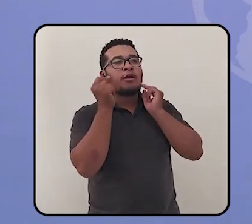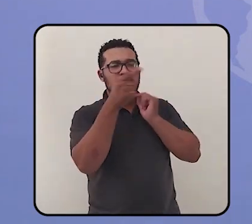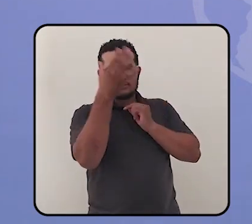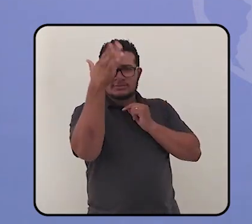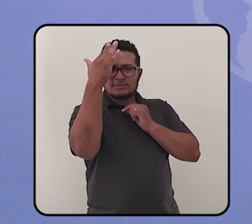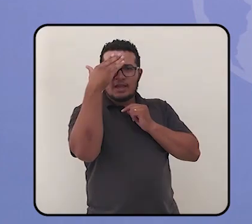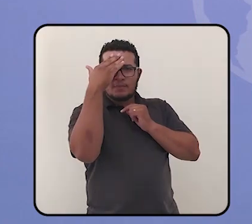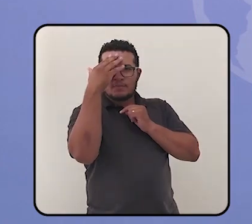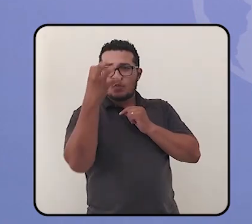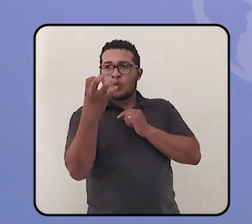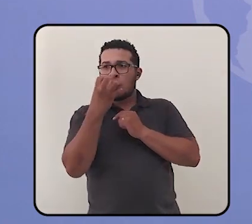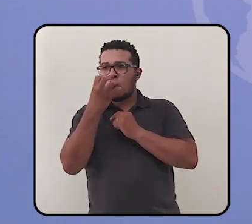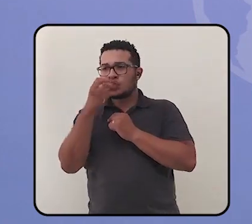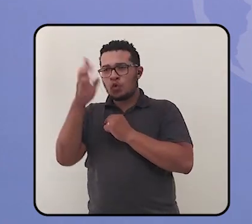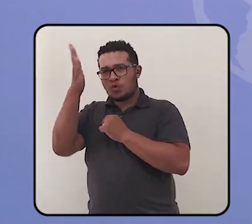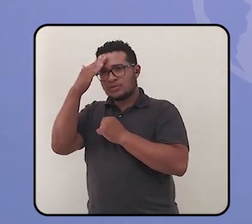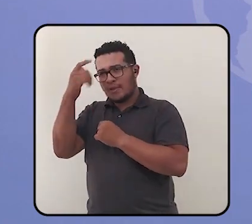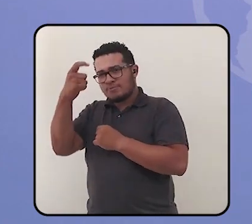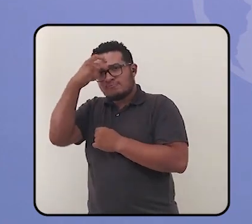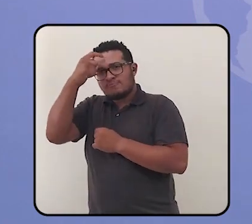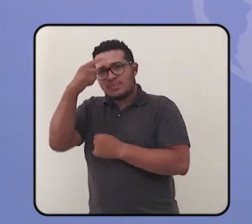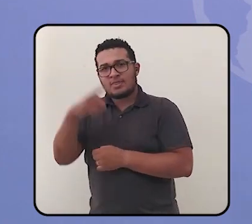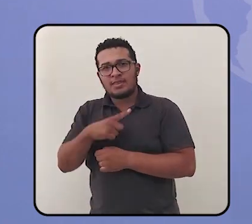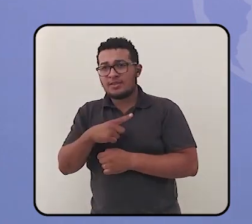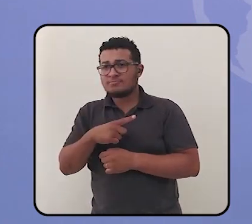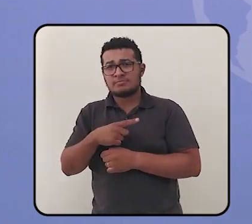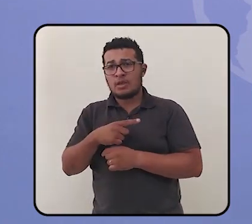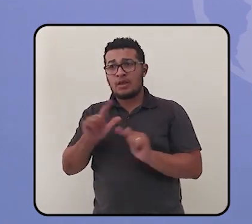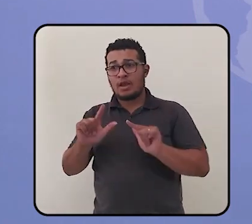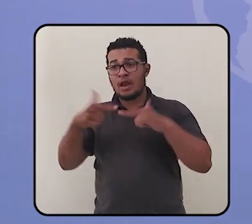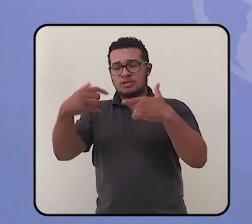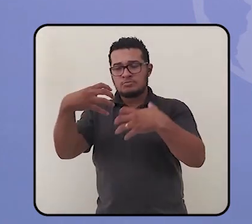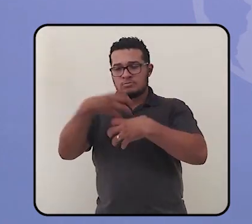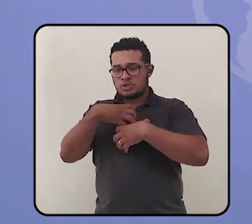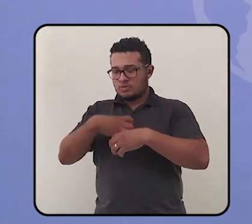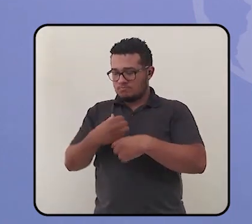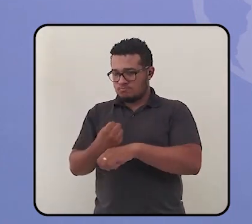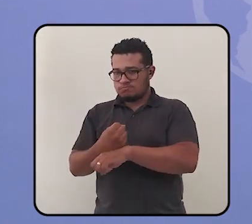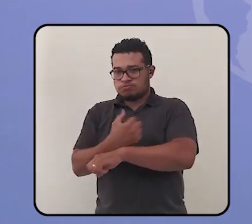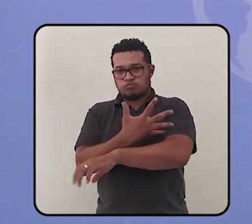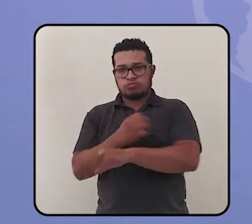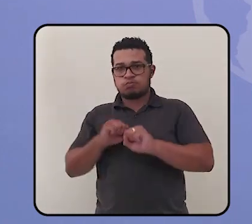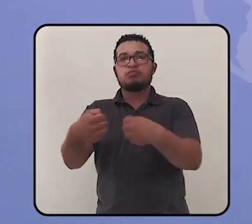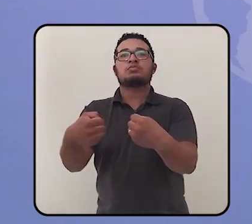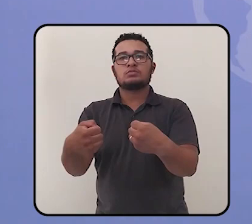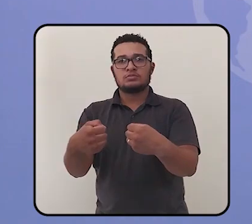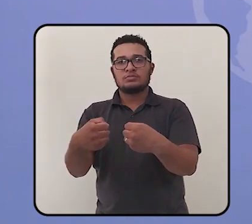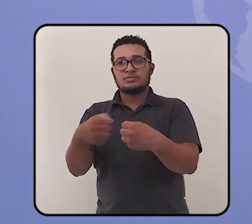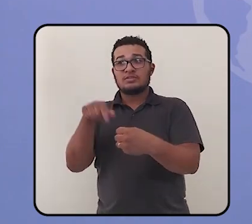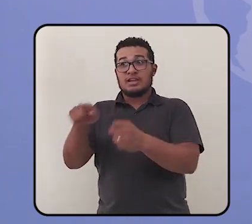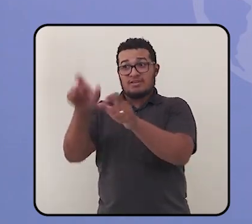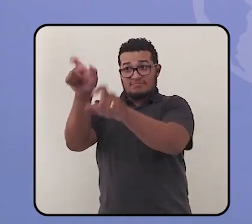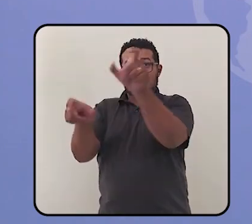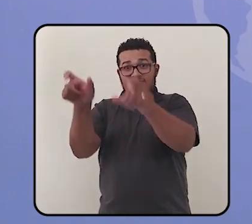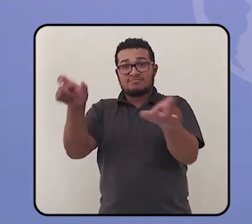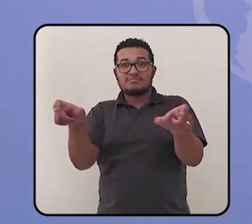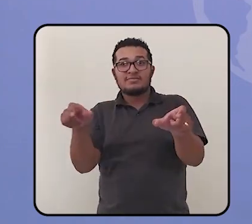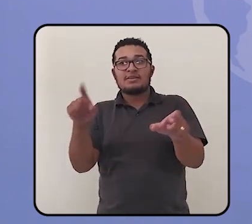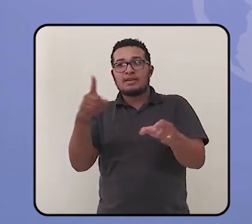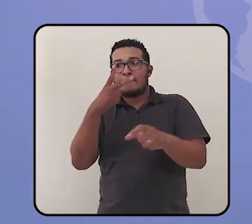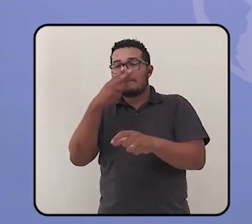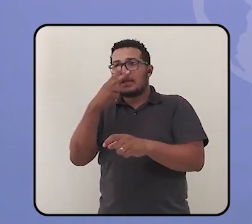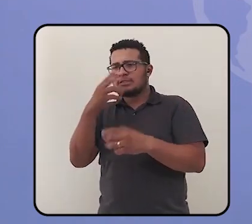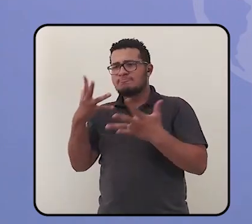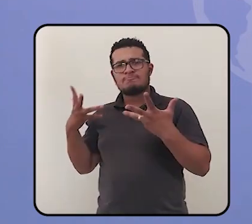não sabe o que gato o cachorro não sabe o que é cachorro eles agem por instinto eles são são seres pessoas não eles são